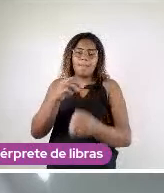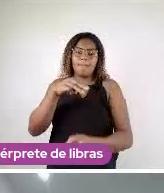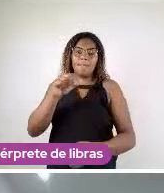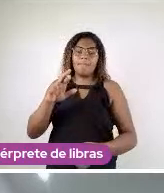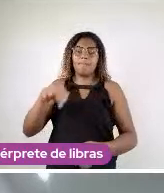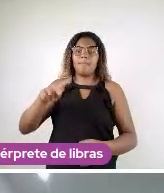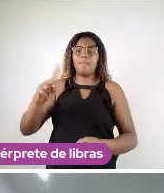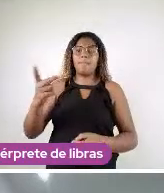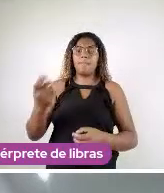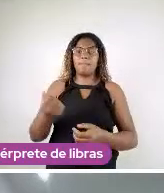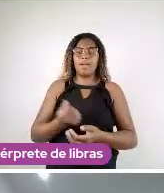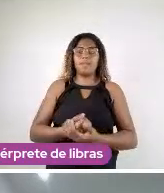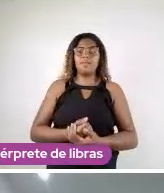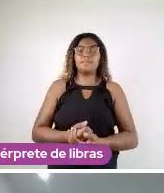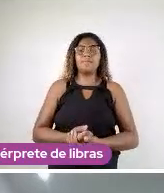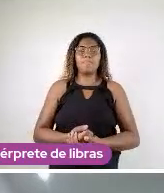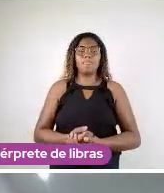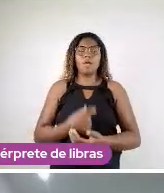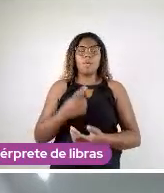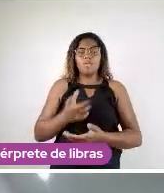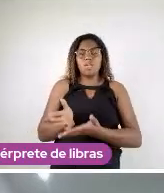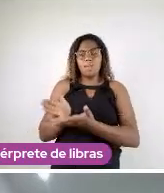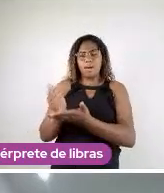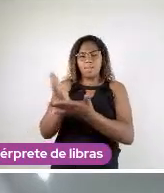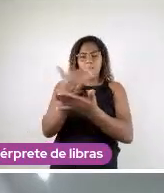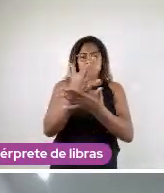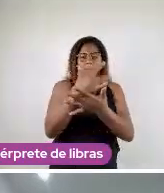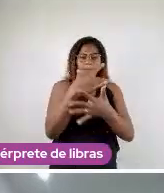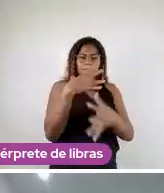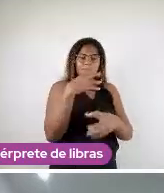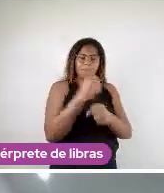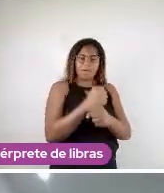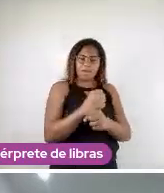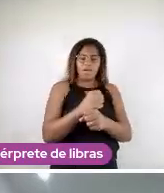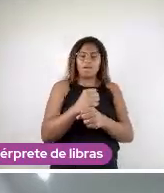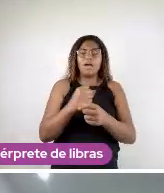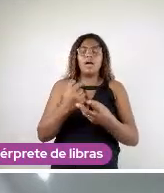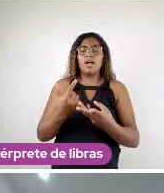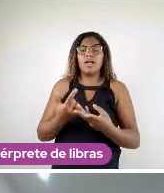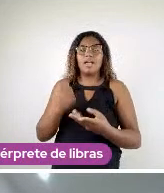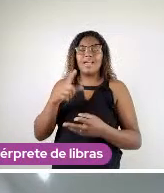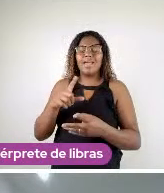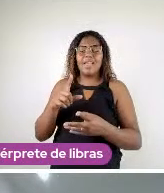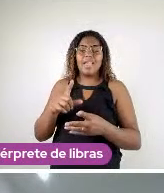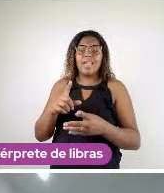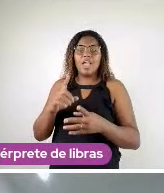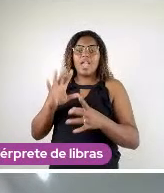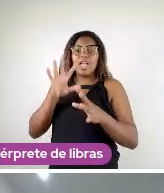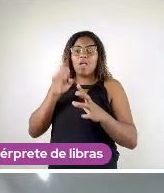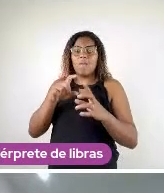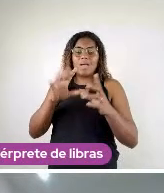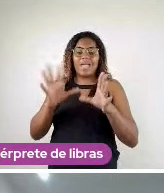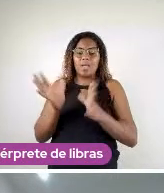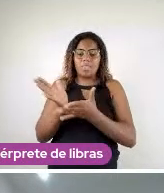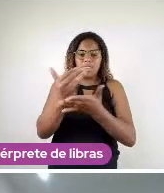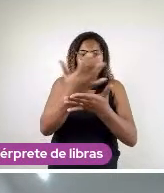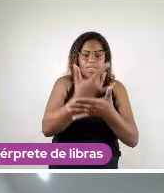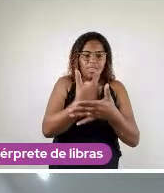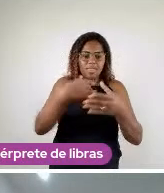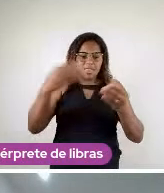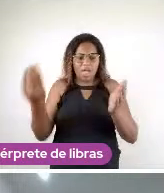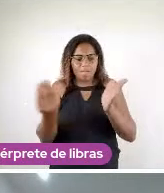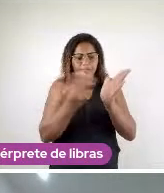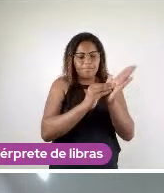desses dados que são públicos, disponibilizados pelo SINCOSTA, esses dados foram integrados ao